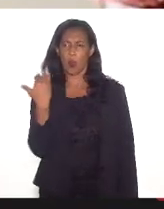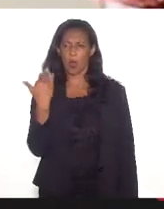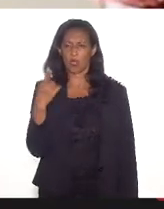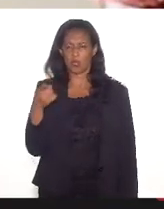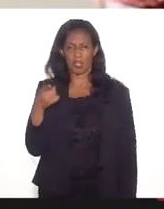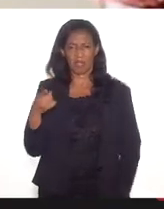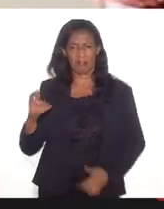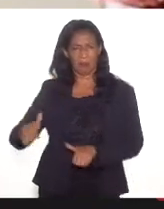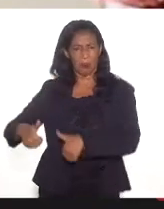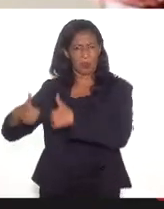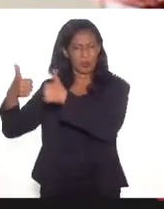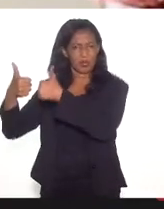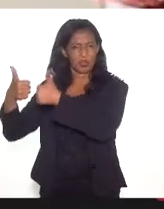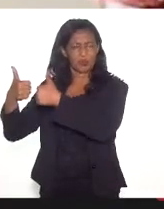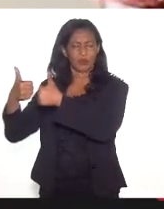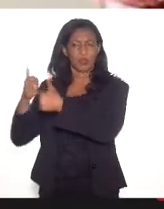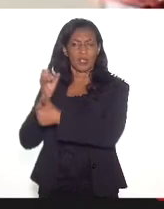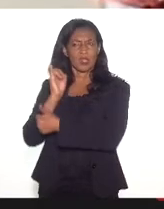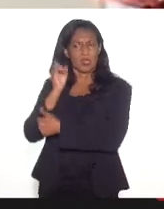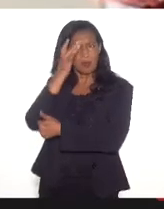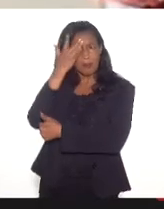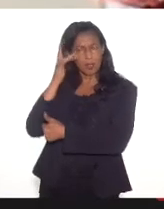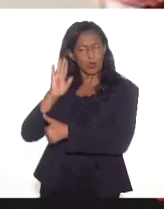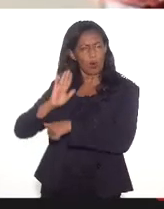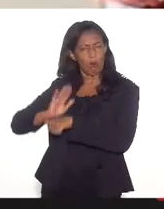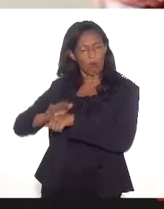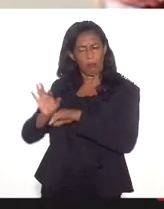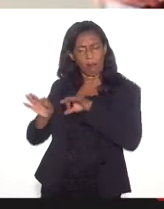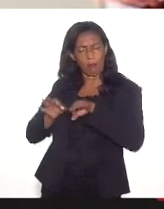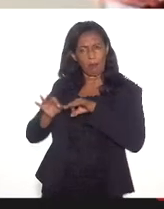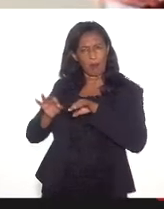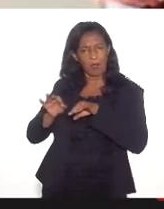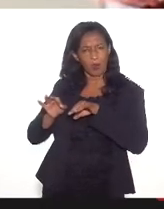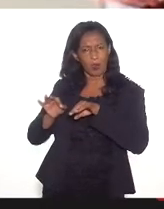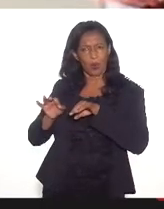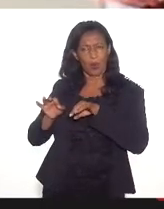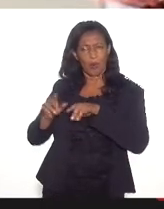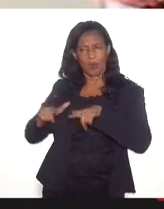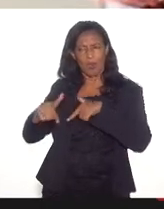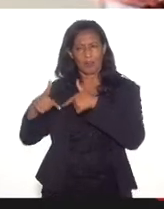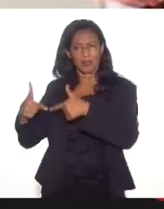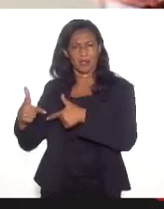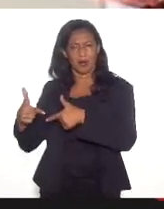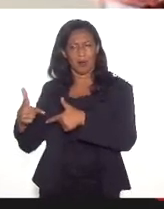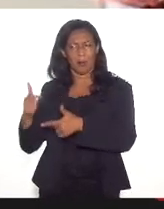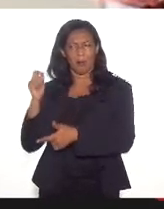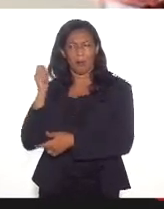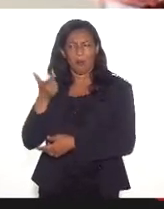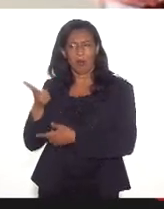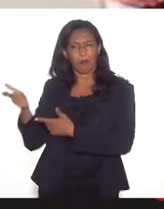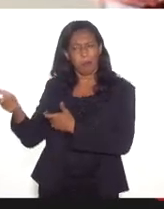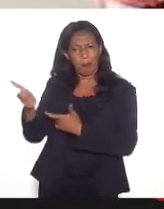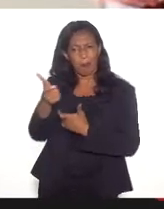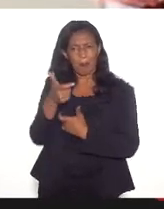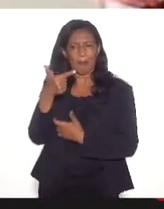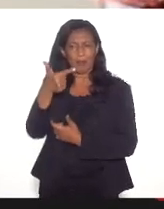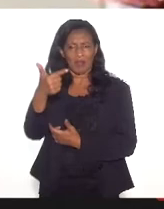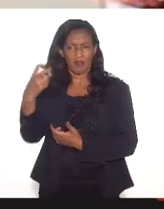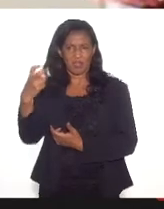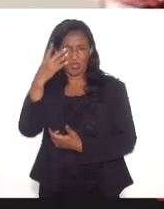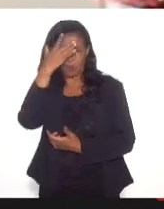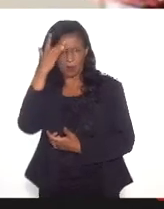bem-sucedido. Se alguém planejou uma ação para promover 25 mortos, esse alguém tem que responder criminalmente.